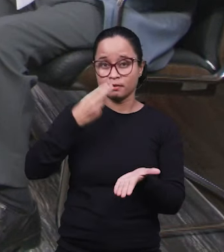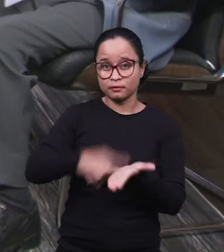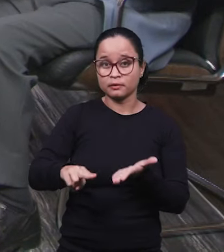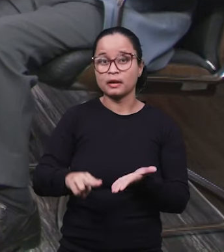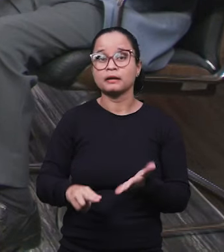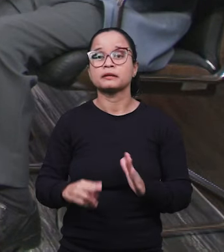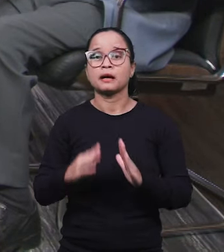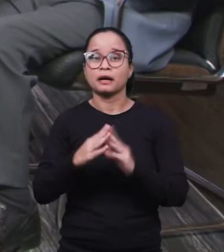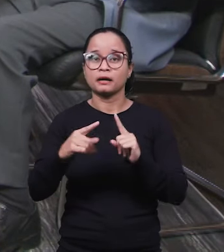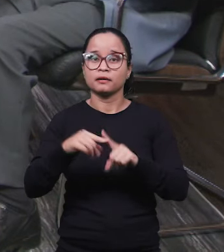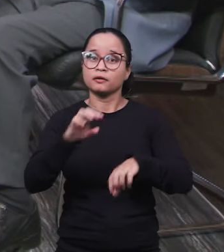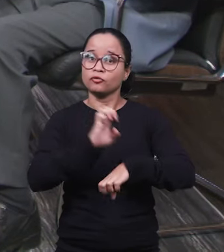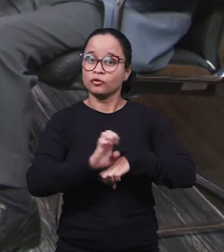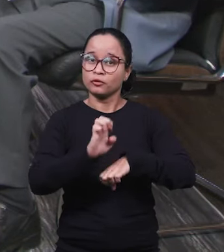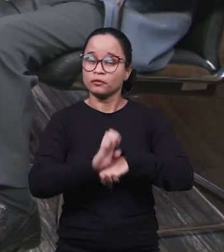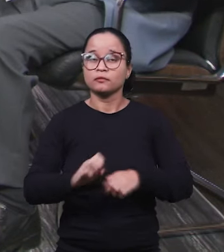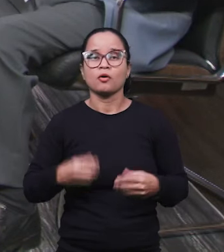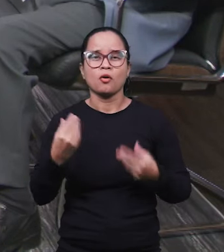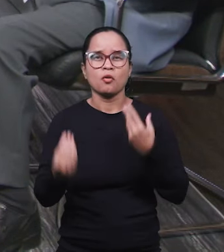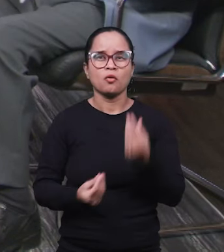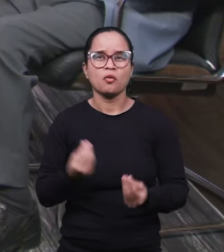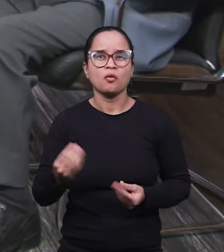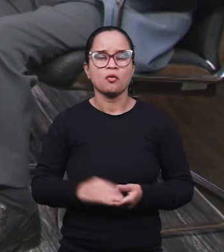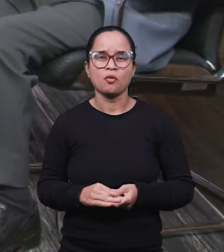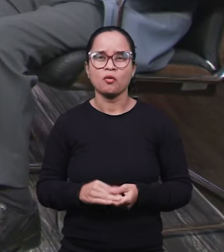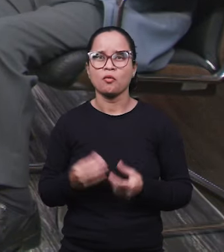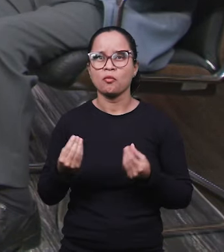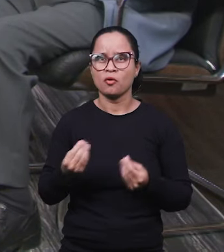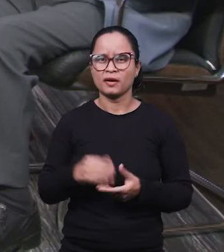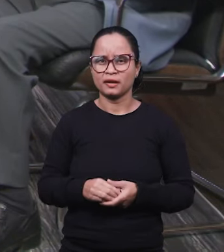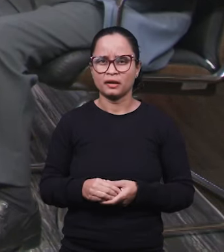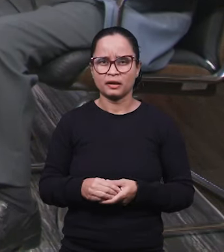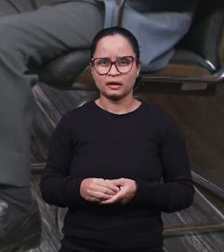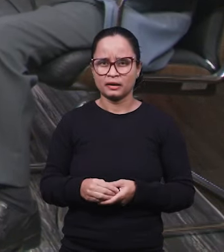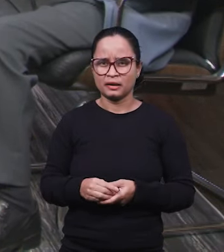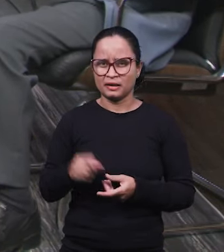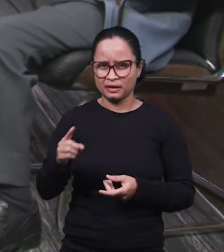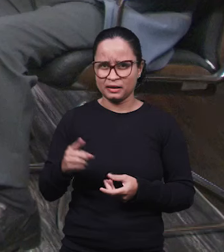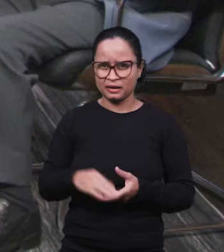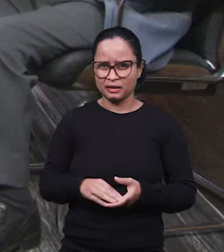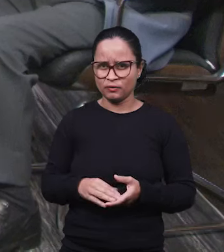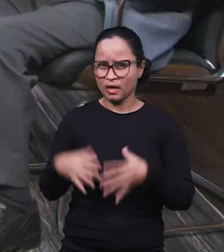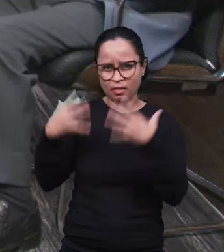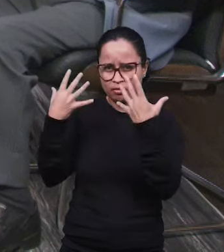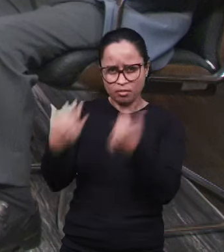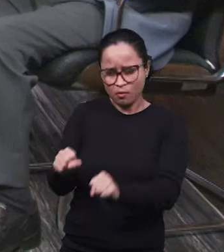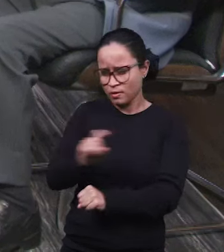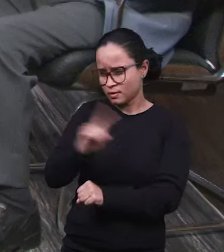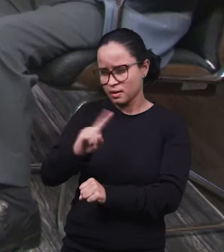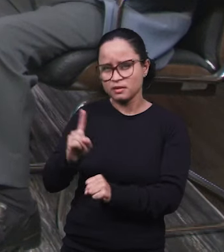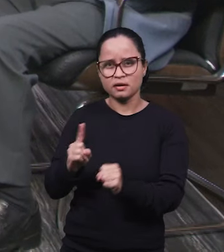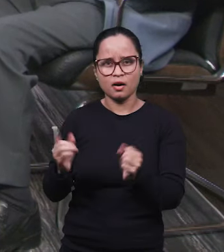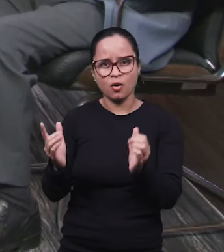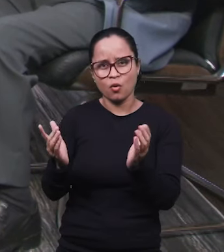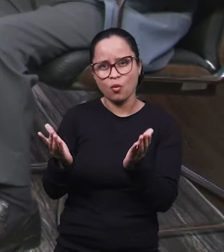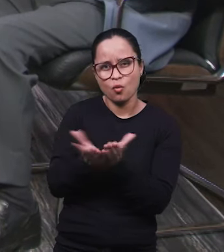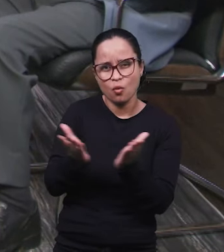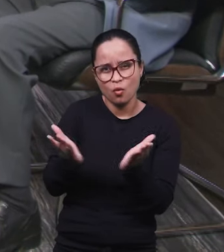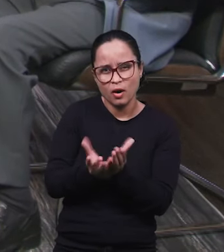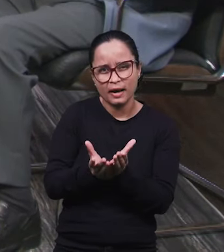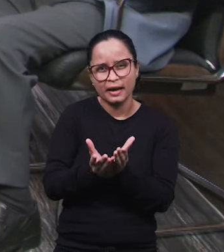igreja de Éfeso, com relação à questão da intolerância, né, aos maus crentes na igreja, e isso foi um